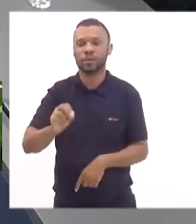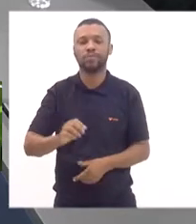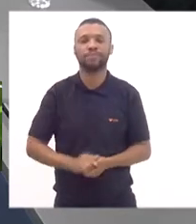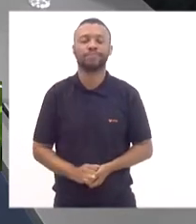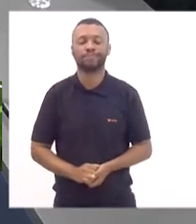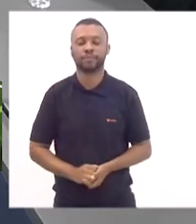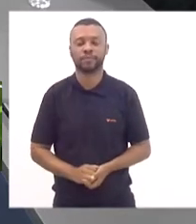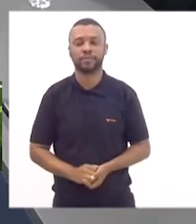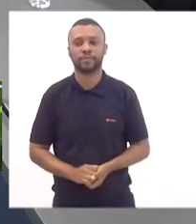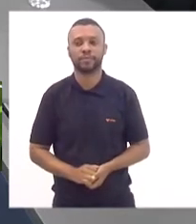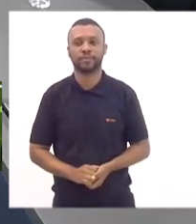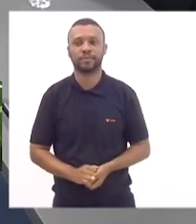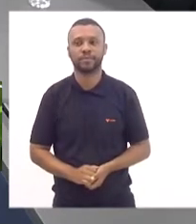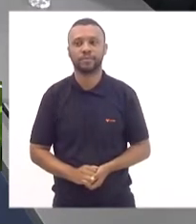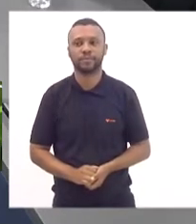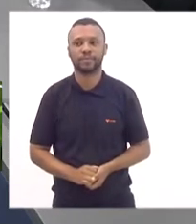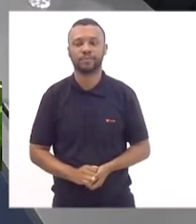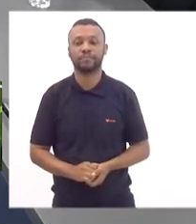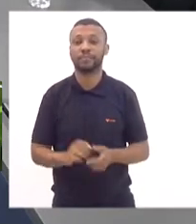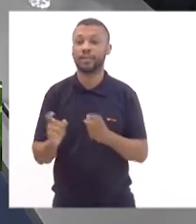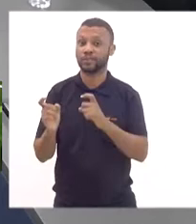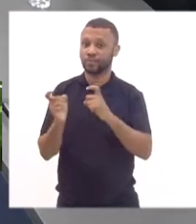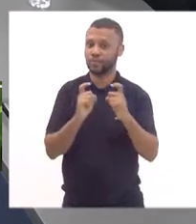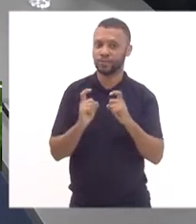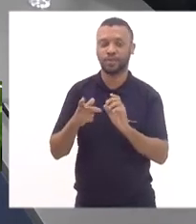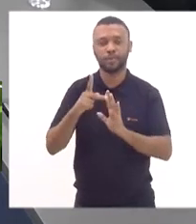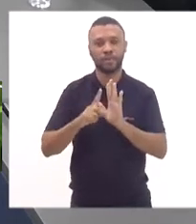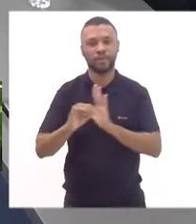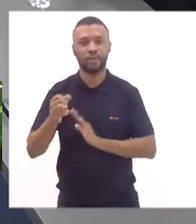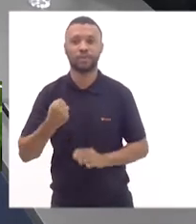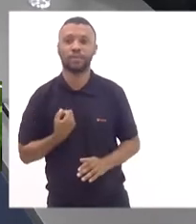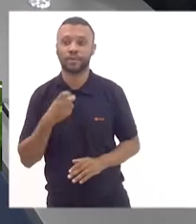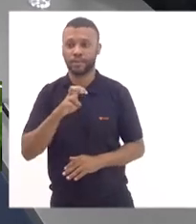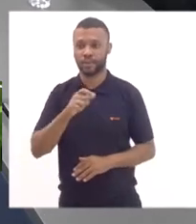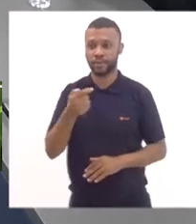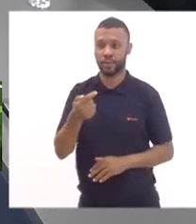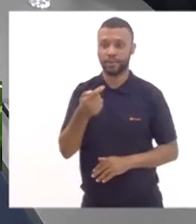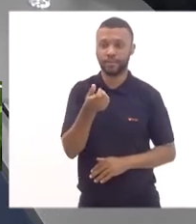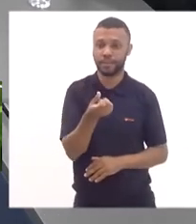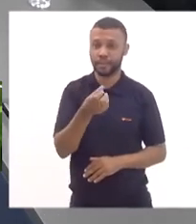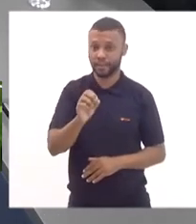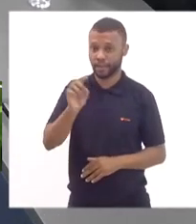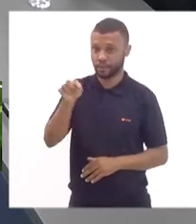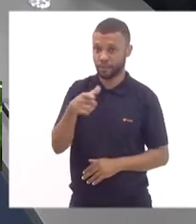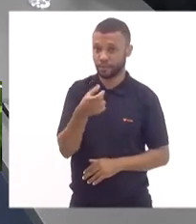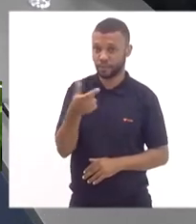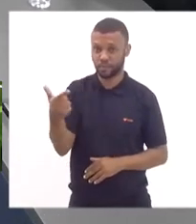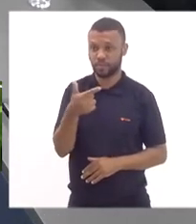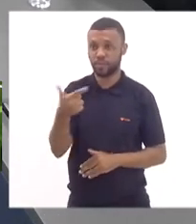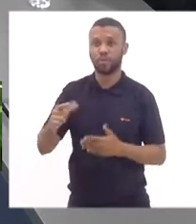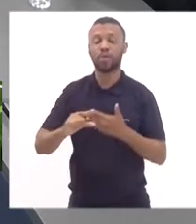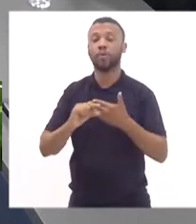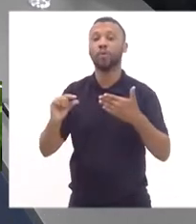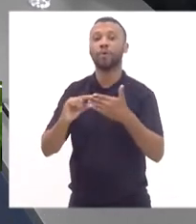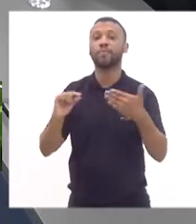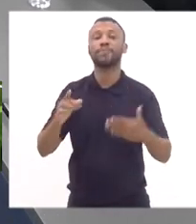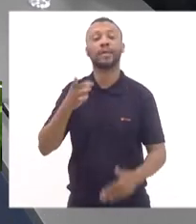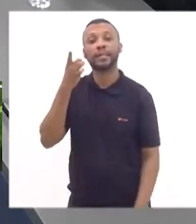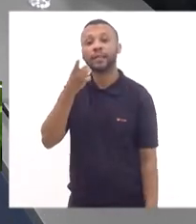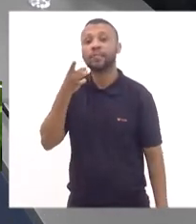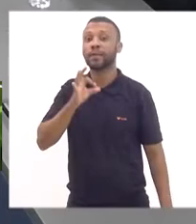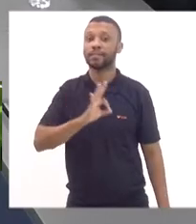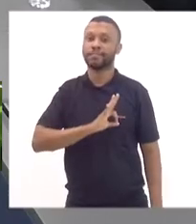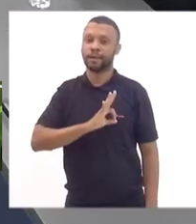discutir o projeto de lei 5760 de 22, de autoria da deputada